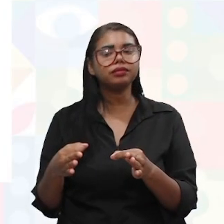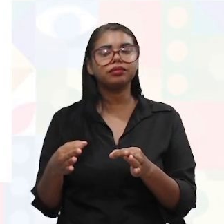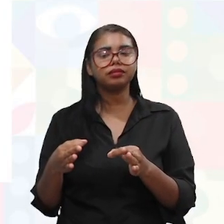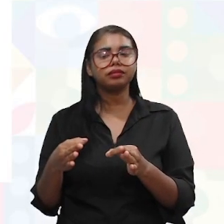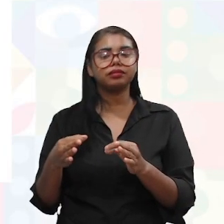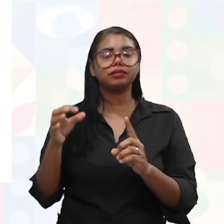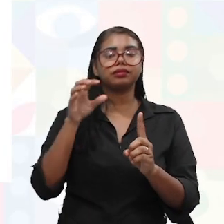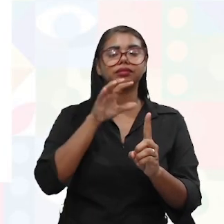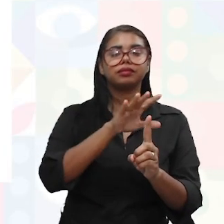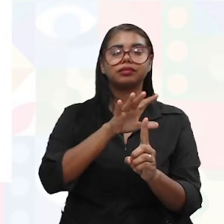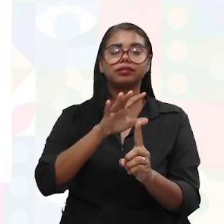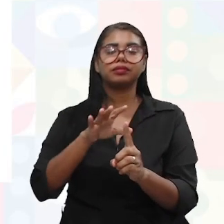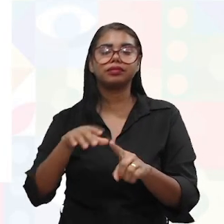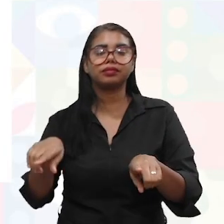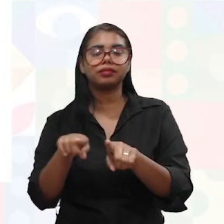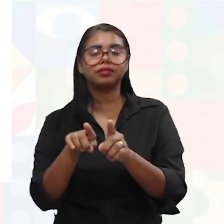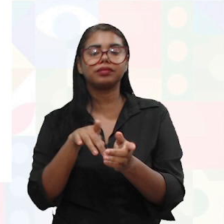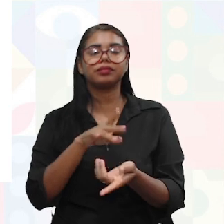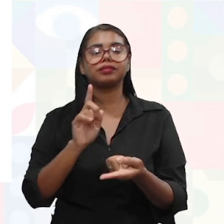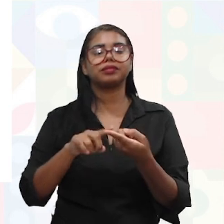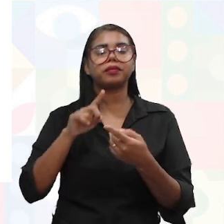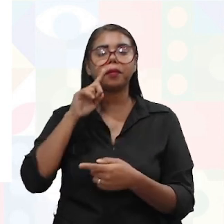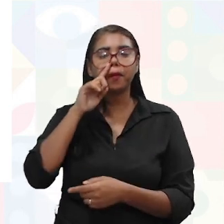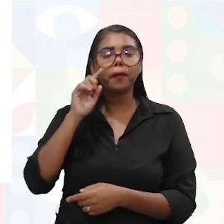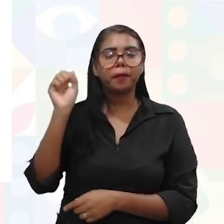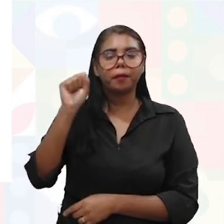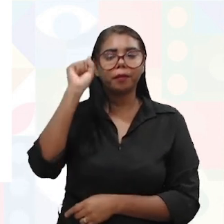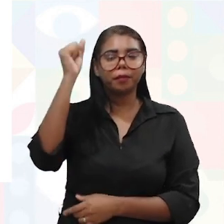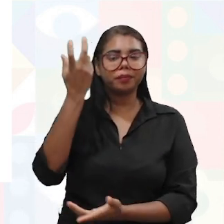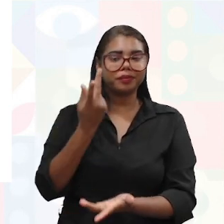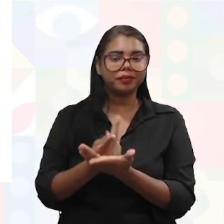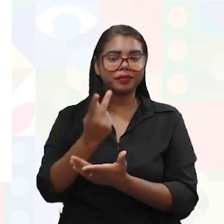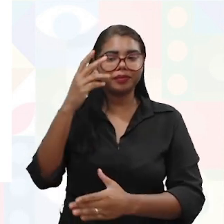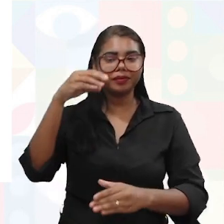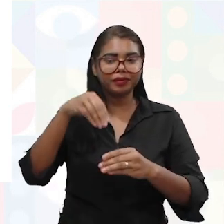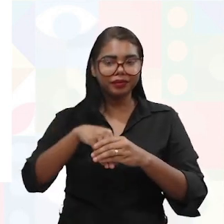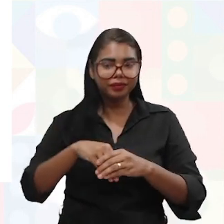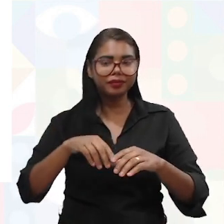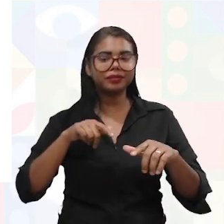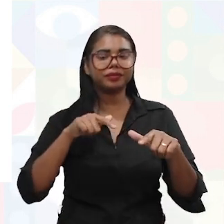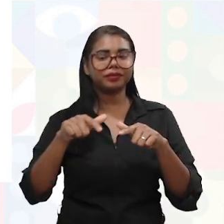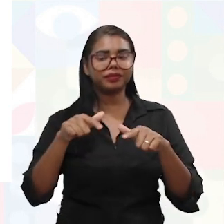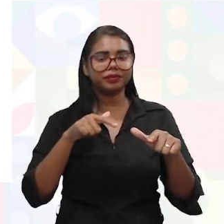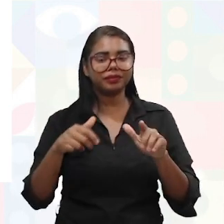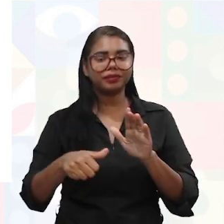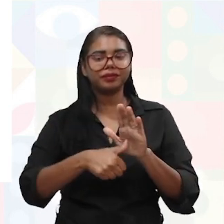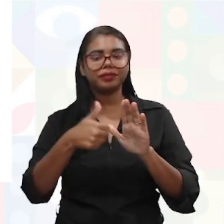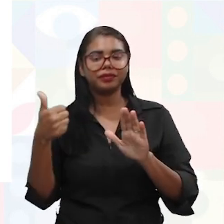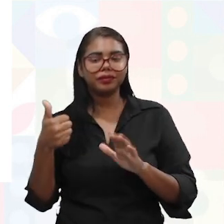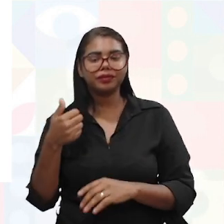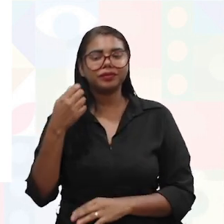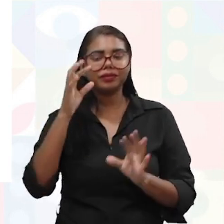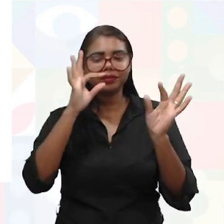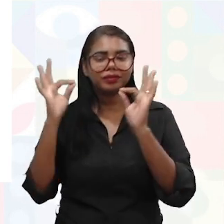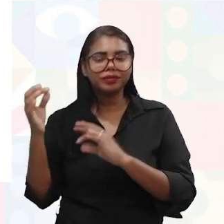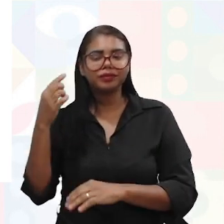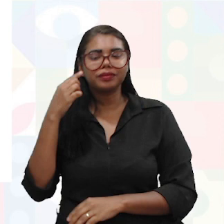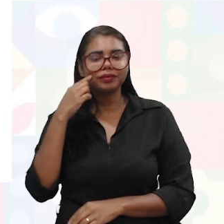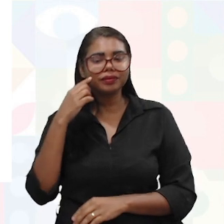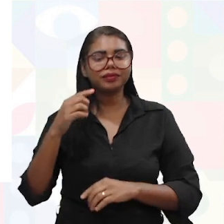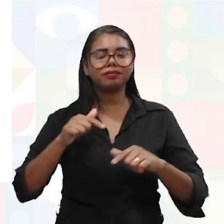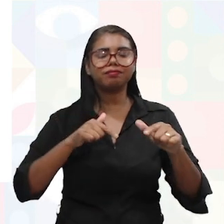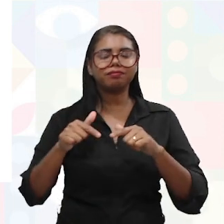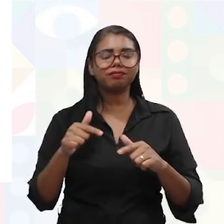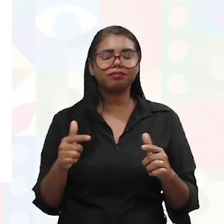influência também nos Riscos de acidente como vimos lá na primeira Então se o seu emocional ele tá